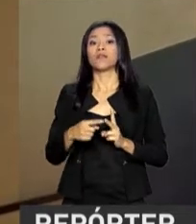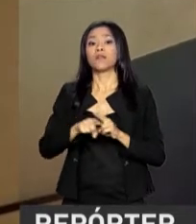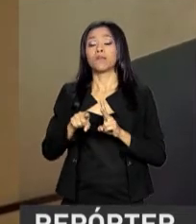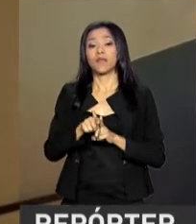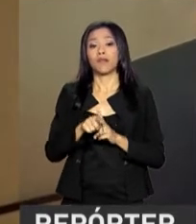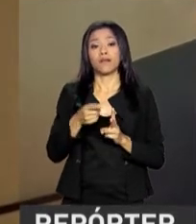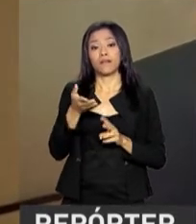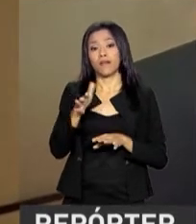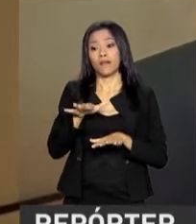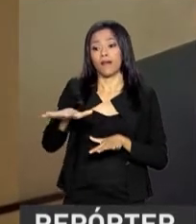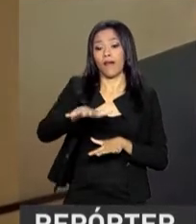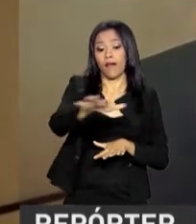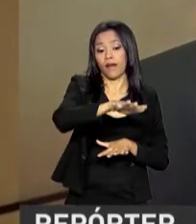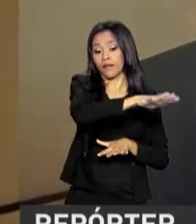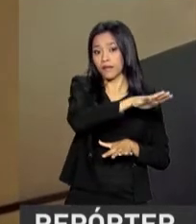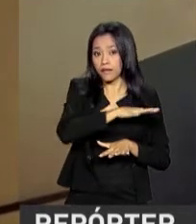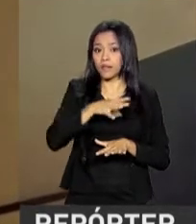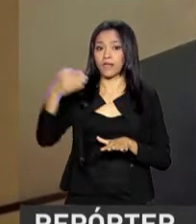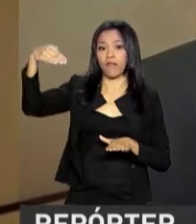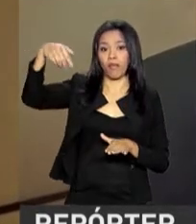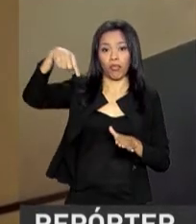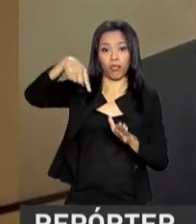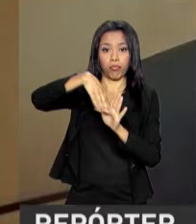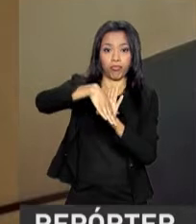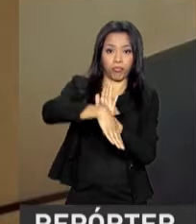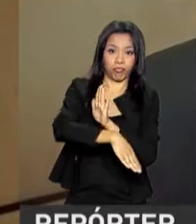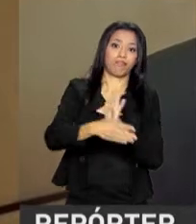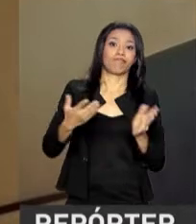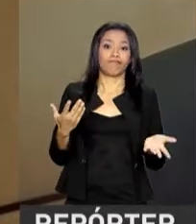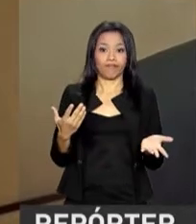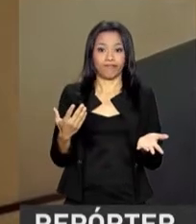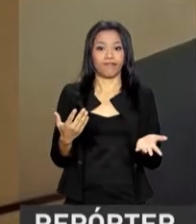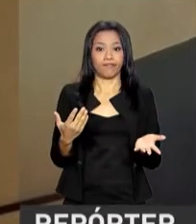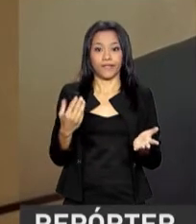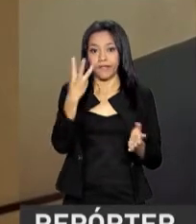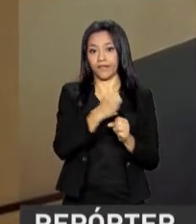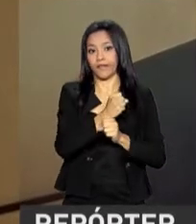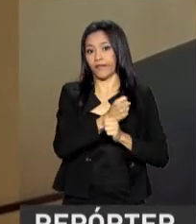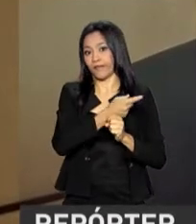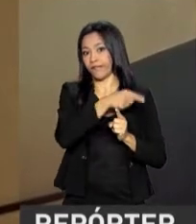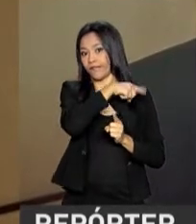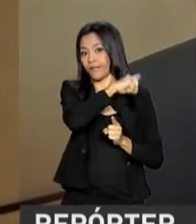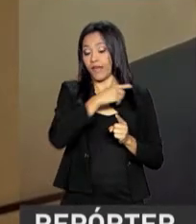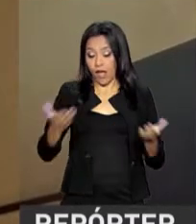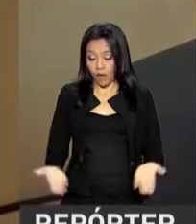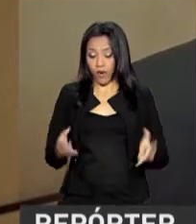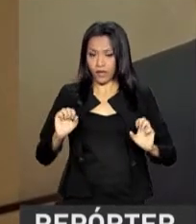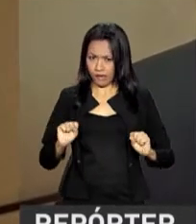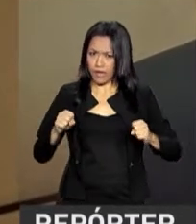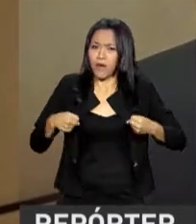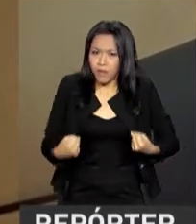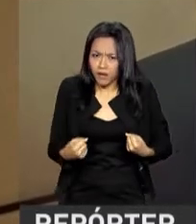do comércio de mais de 20% nestes últimos três anos é uma recuperação mais lenta